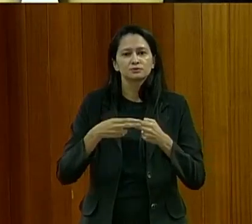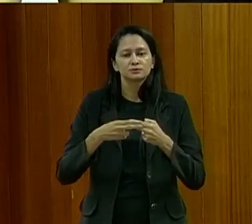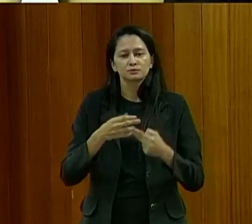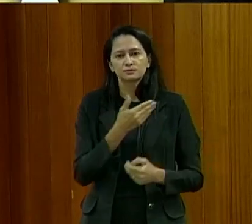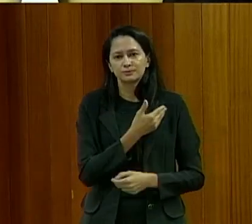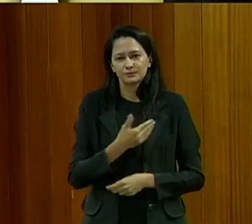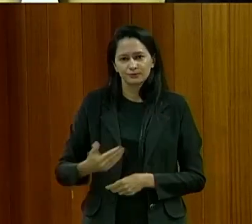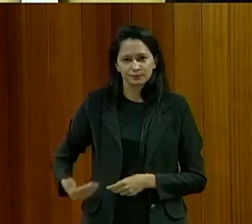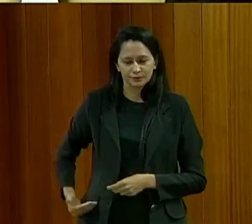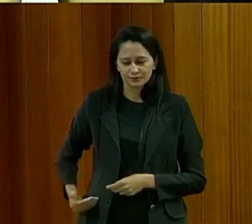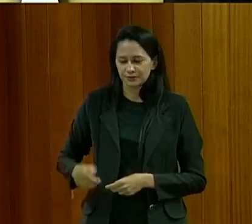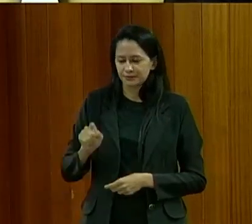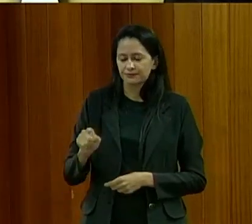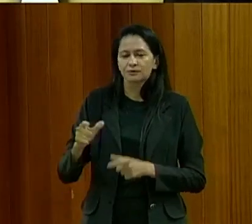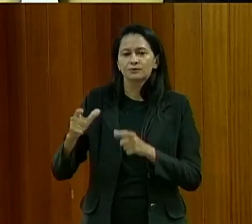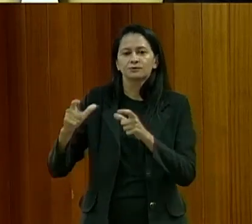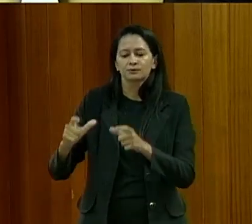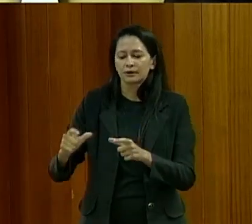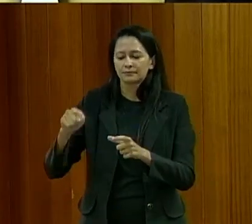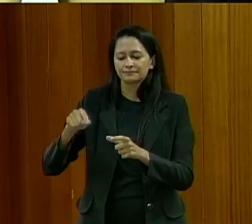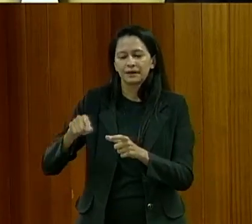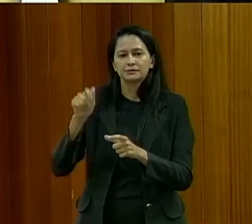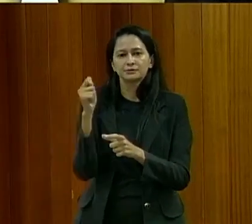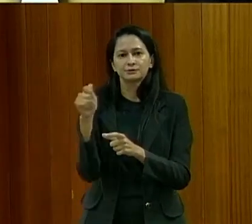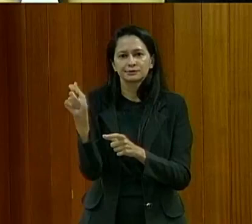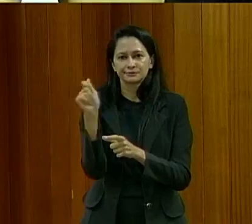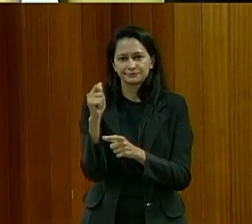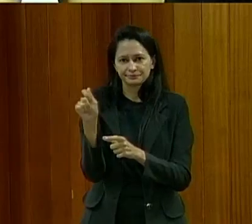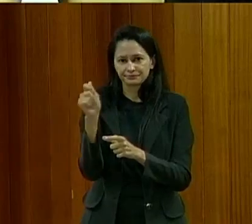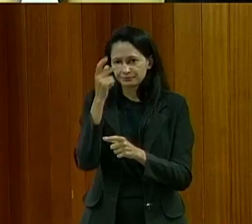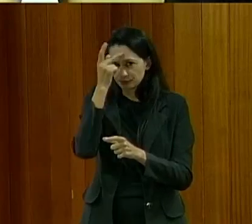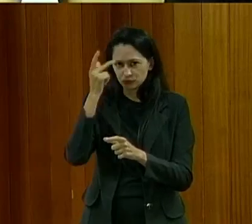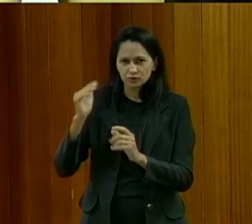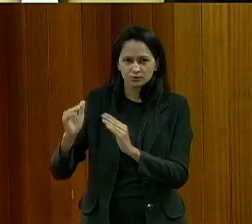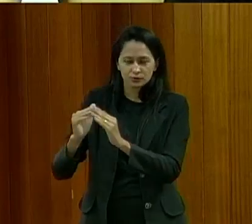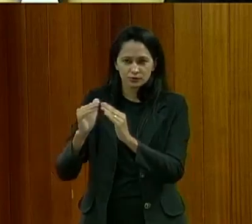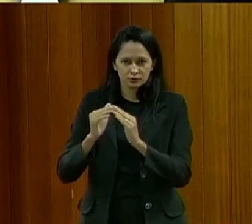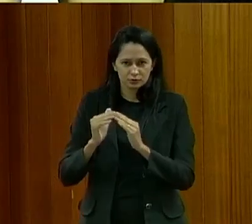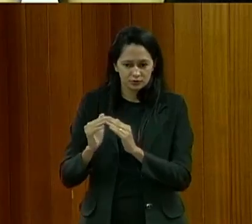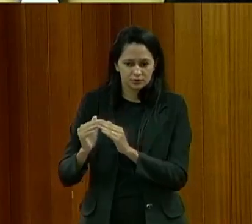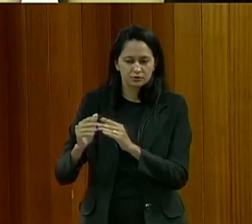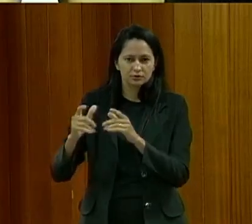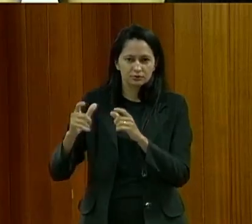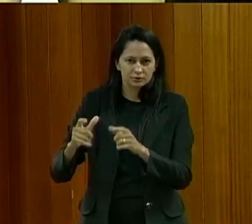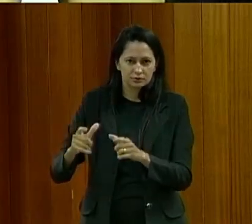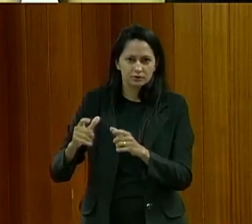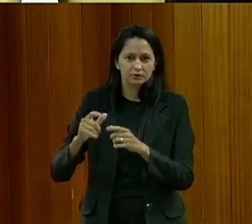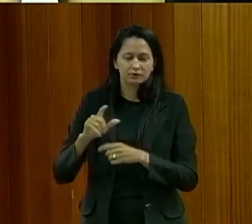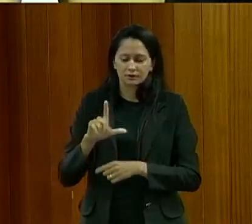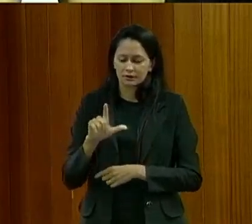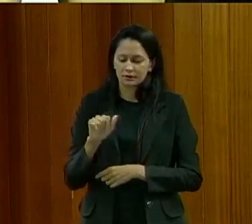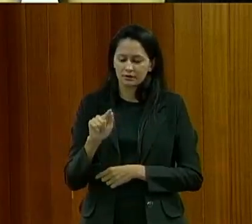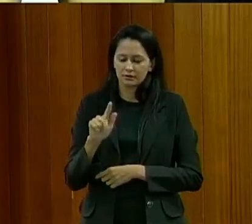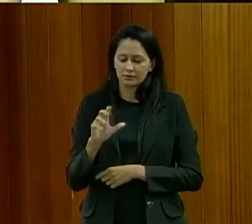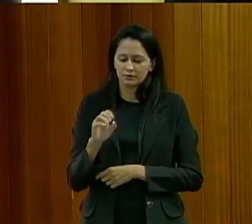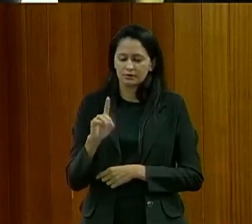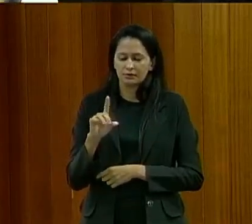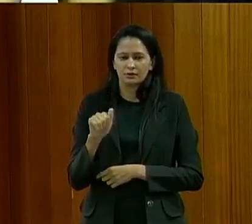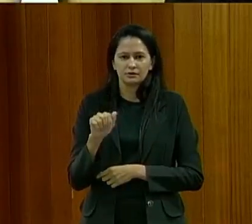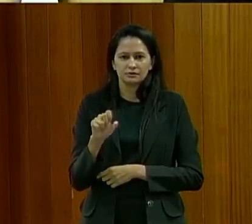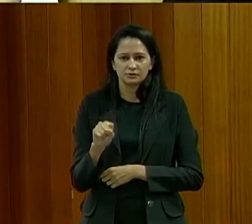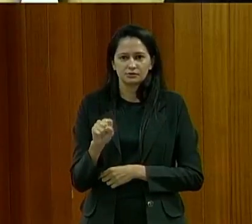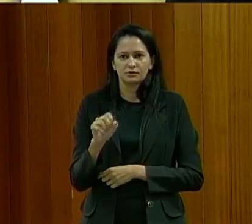da entidade denominada Associação dos Moradores Frequentadores do Lago das Rosas e das